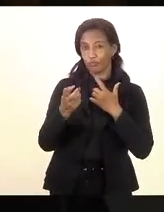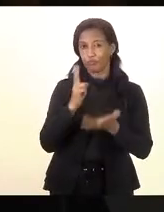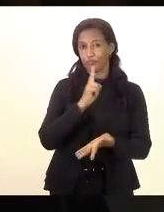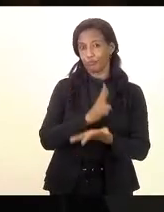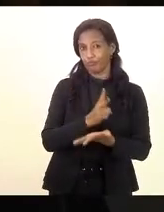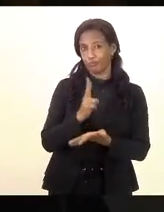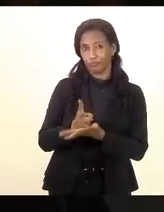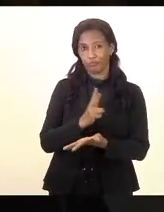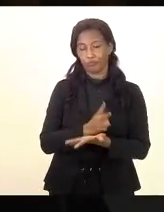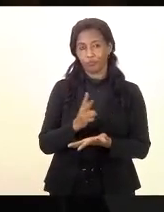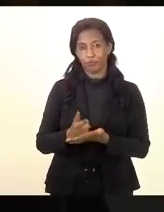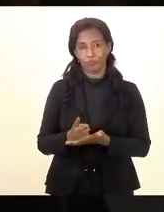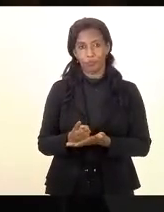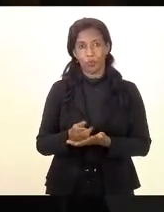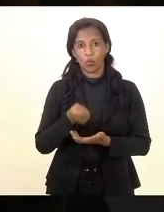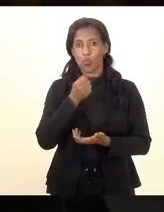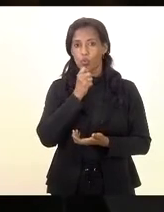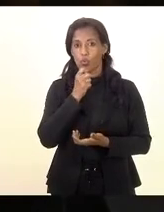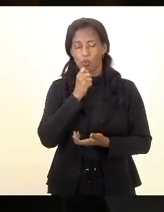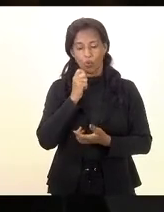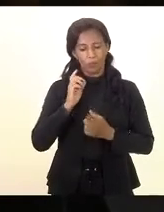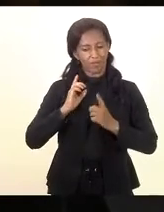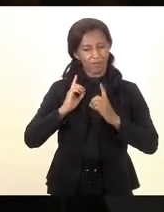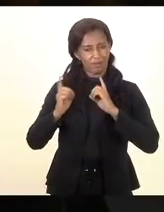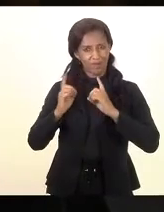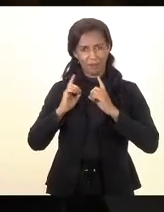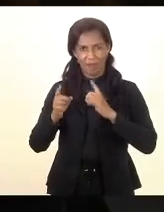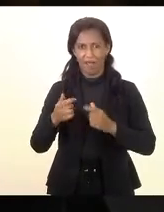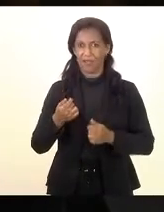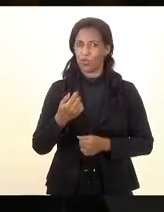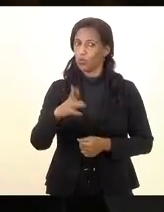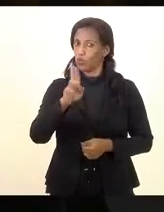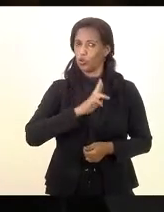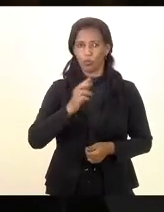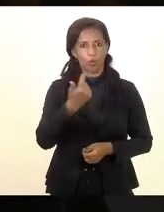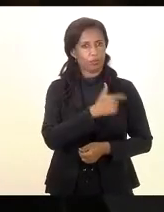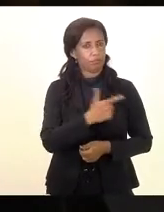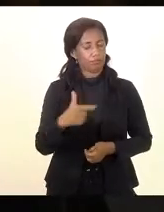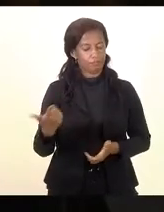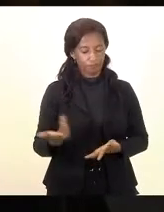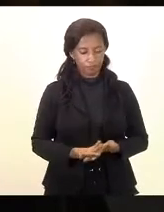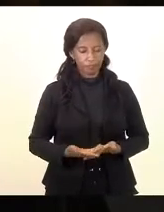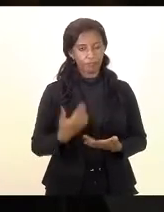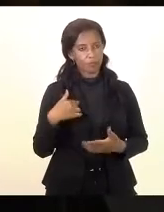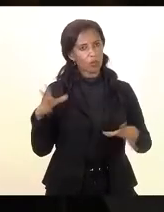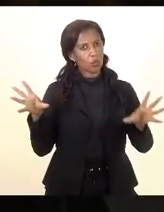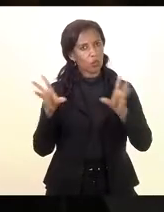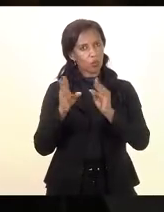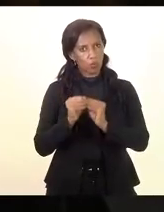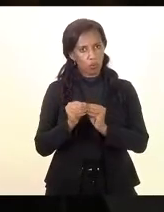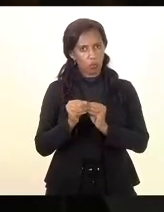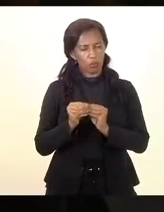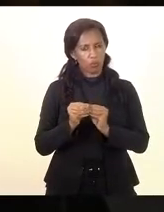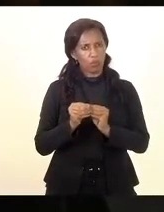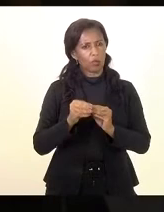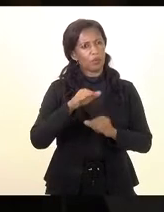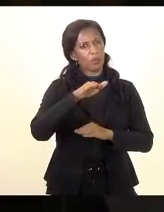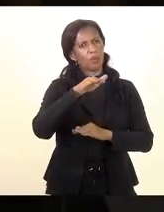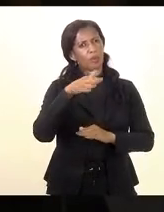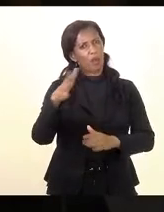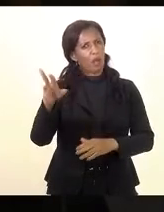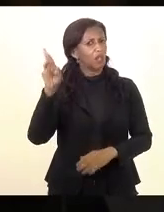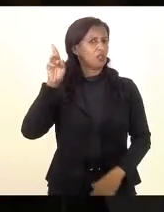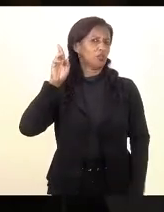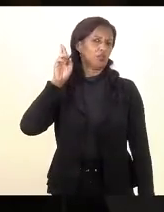ainda não há acúmulo ainda não há debate ainda não há respostas então eu concluo fazendo um chamado a